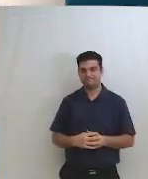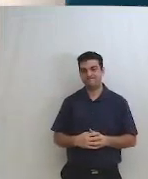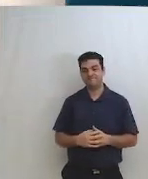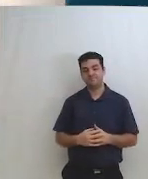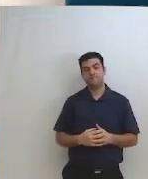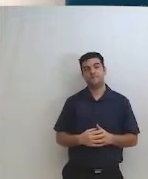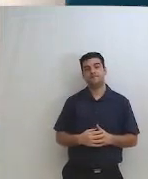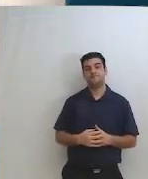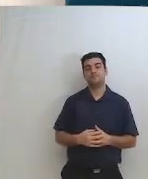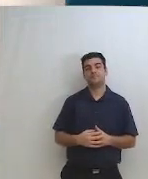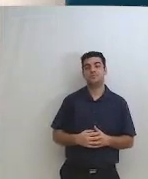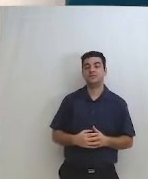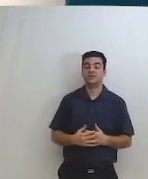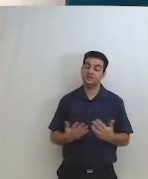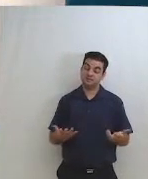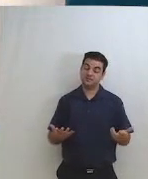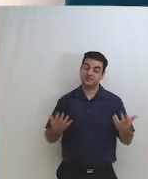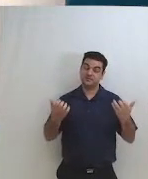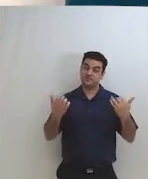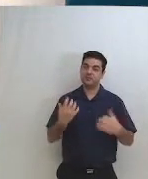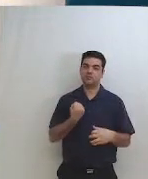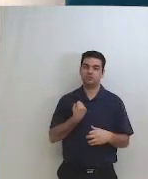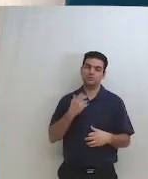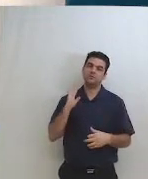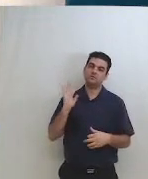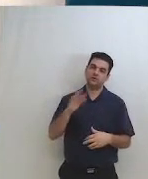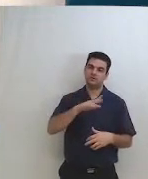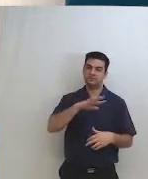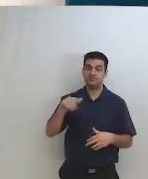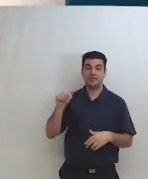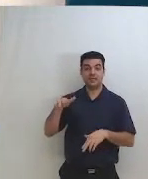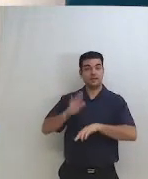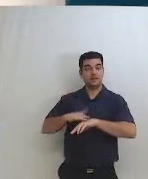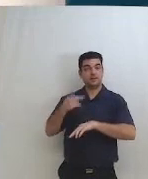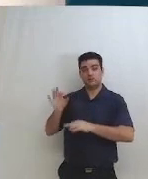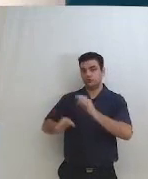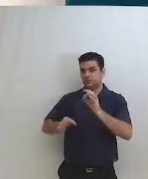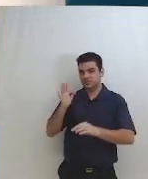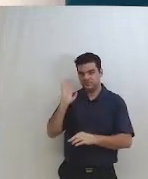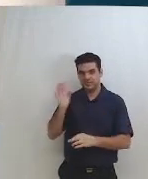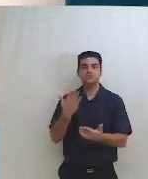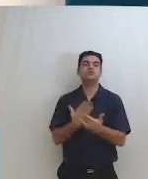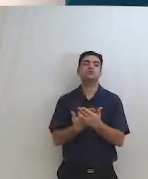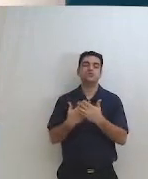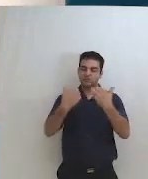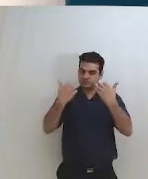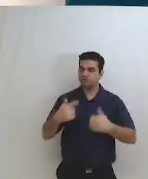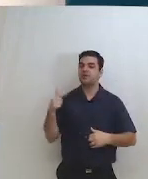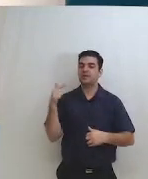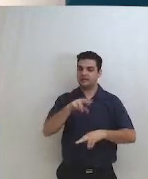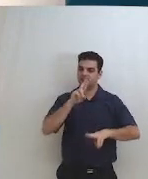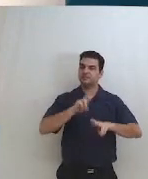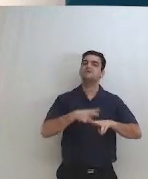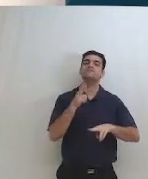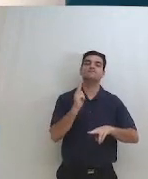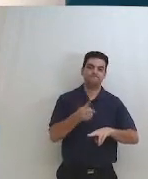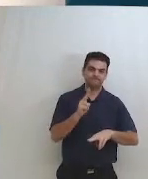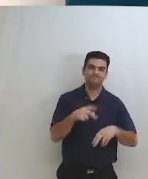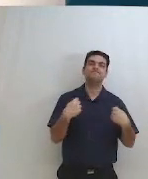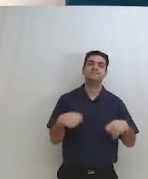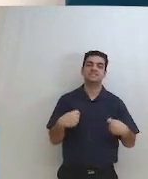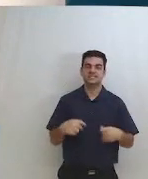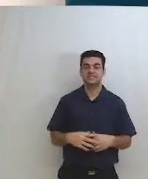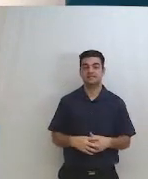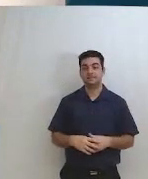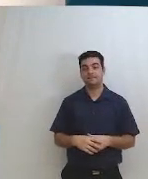Saliente que a ação penal número tal, o juiz singular revisou a necessidade de manutenção da prisão preventiva do paciente, mantendo-a. Aliás, o primitivo